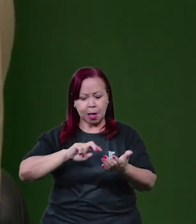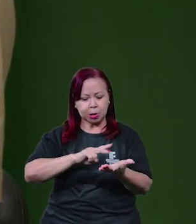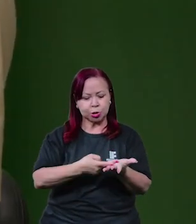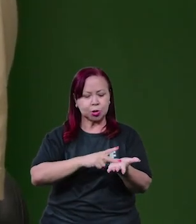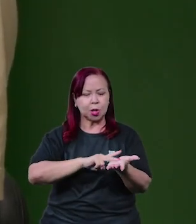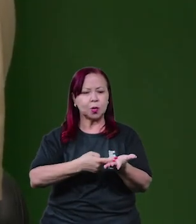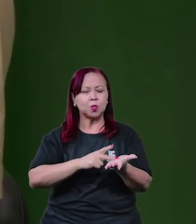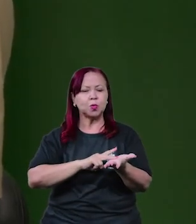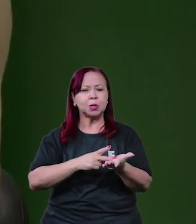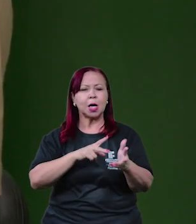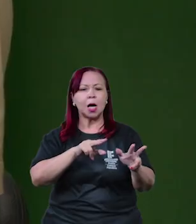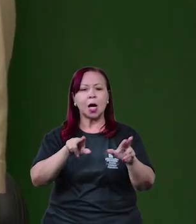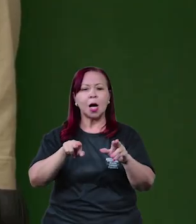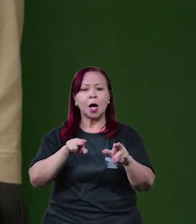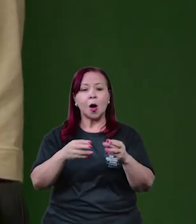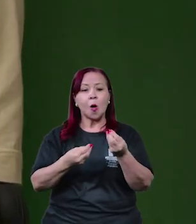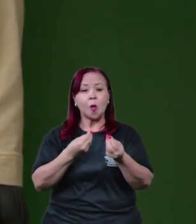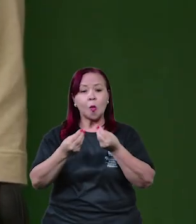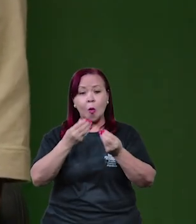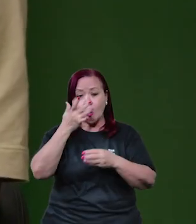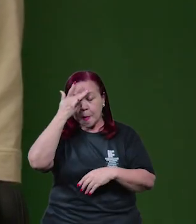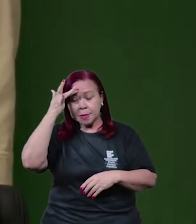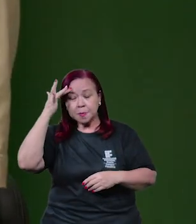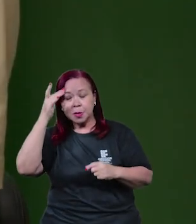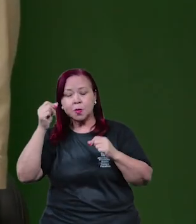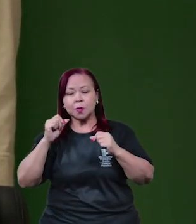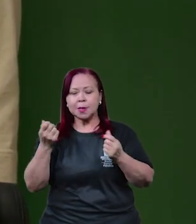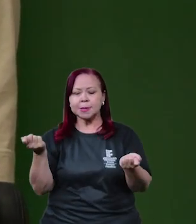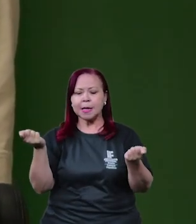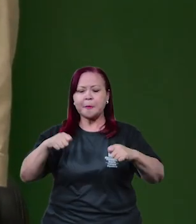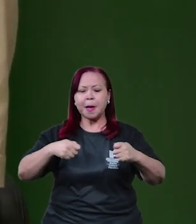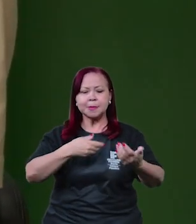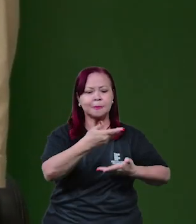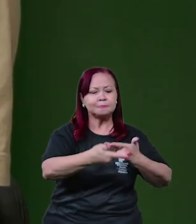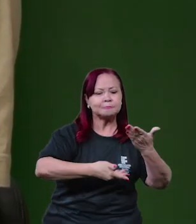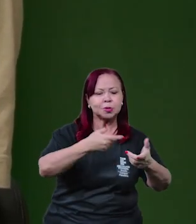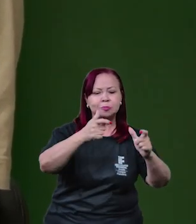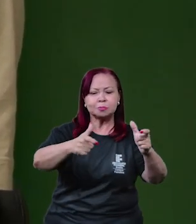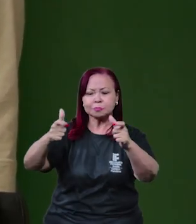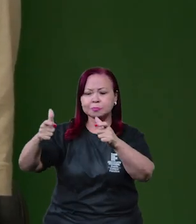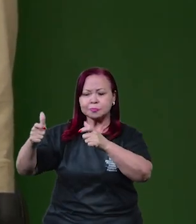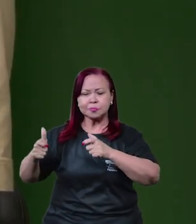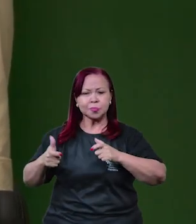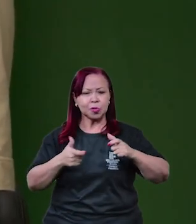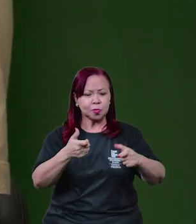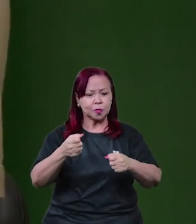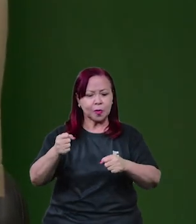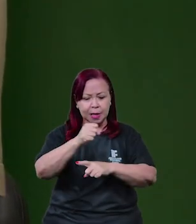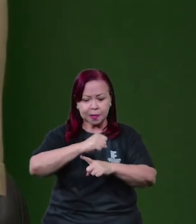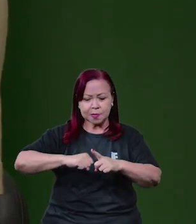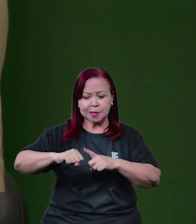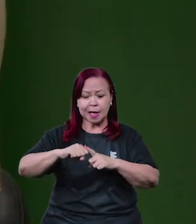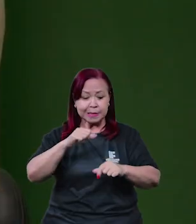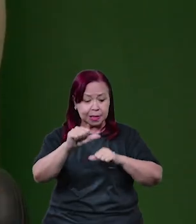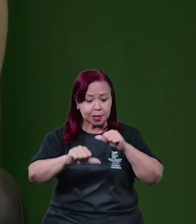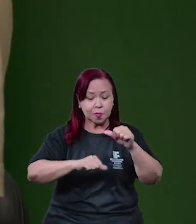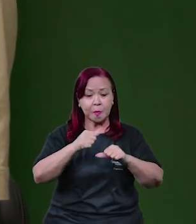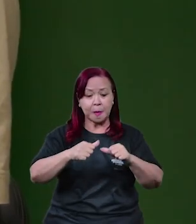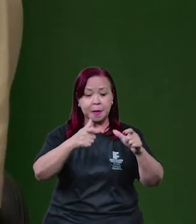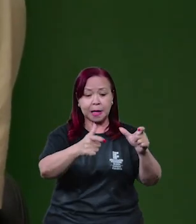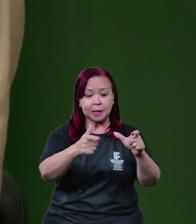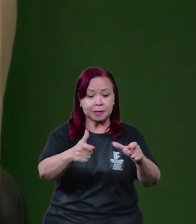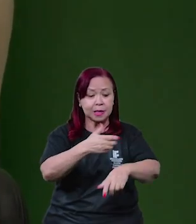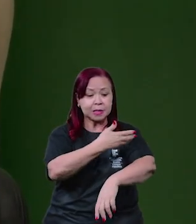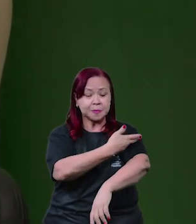traduzir como as pessoas negras têm essa capacidade de transitar na sociedade em diversos meios e, tipo assim, literalmente se transformar para estar em